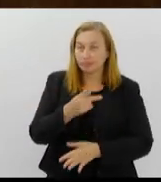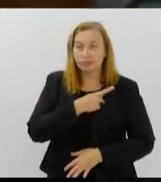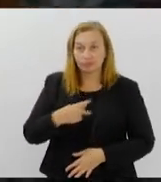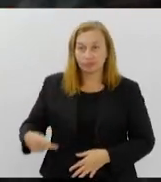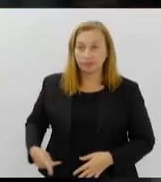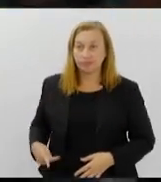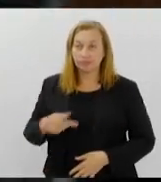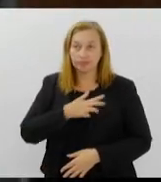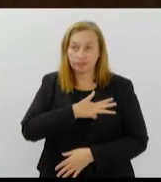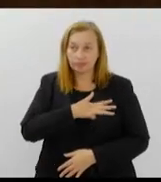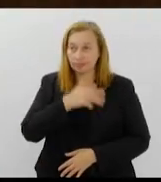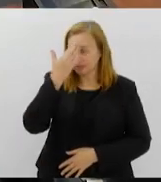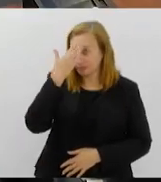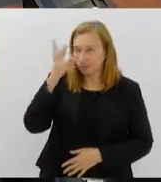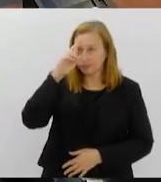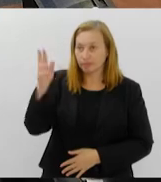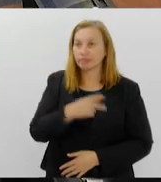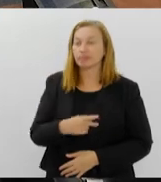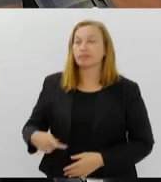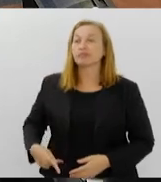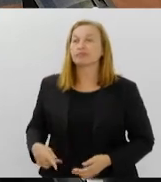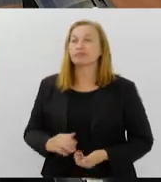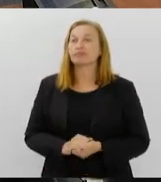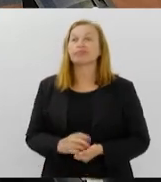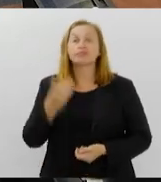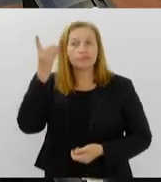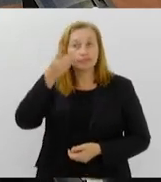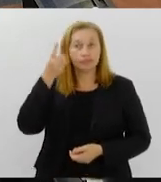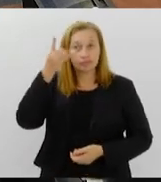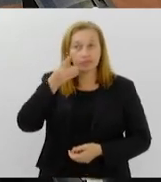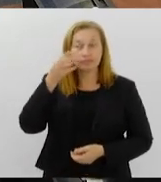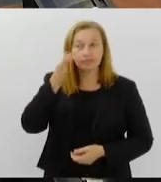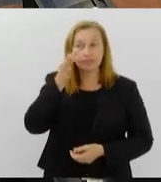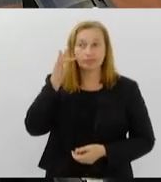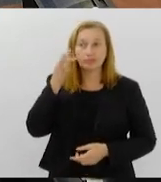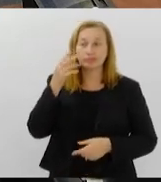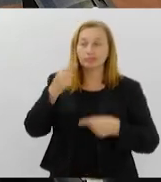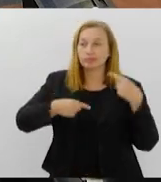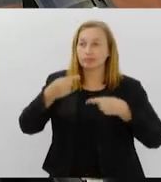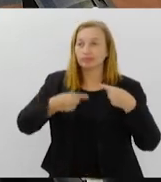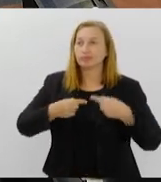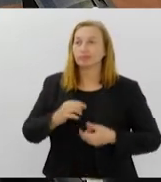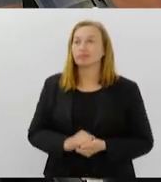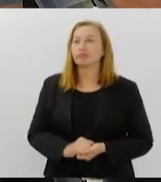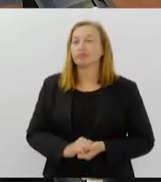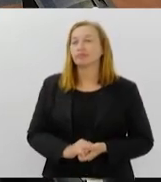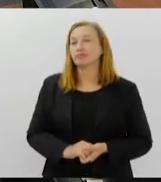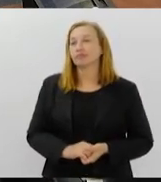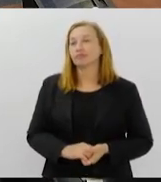presidente Lula. Obrigada, presidente. Deputado Flávio Serafini, para discutir.